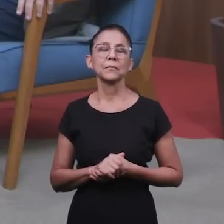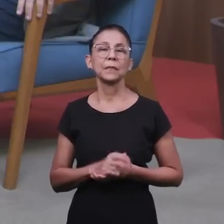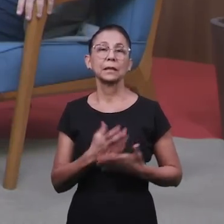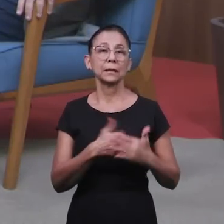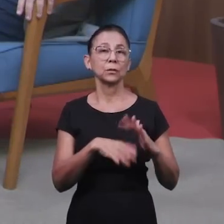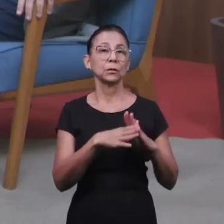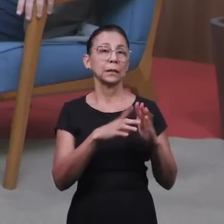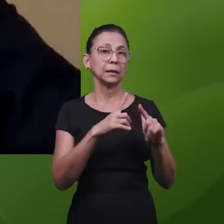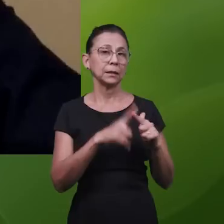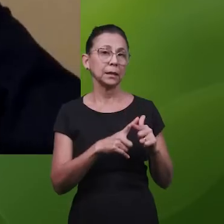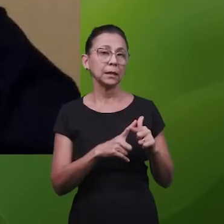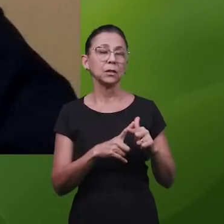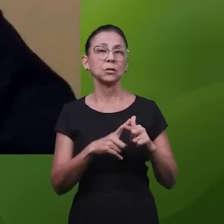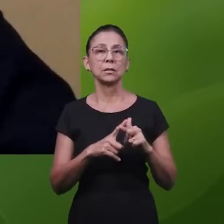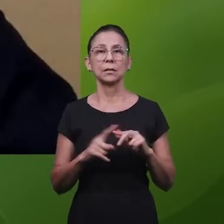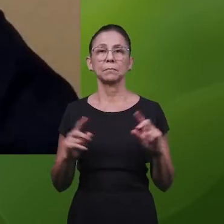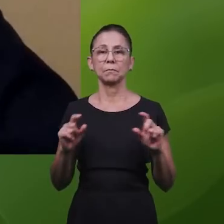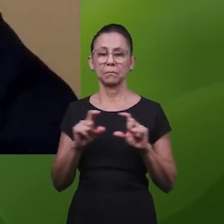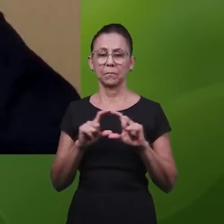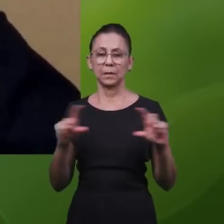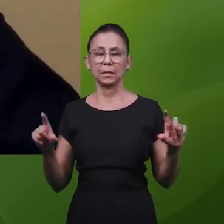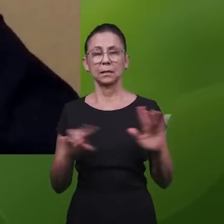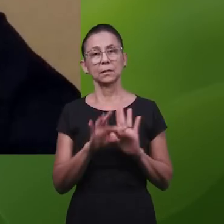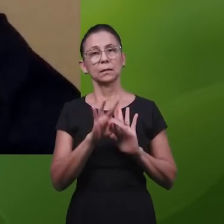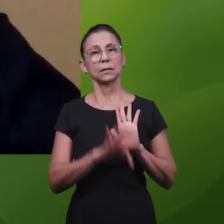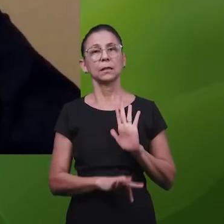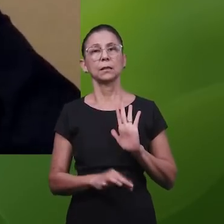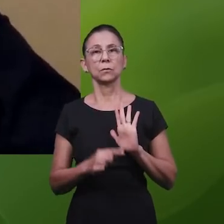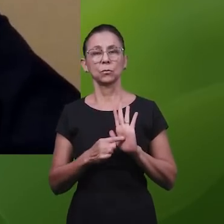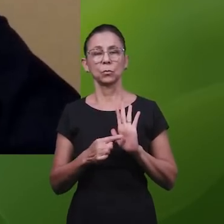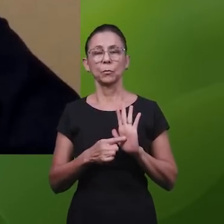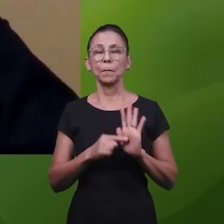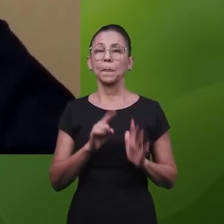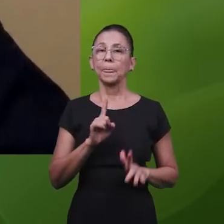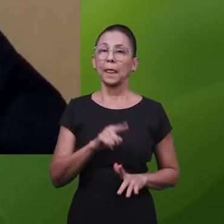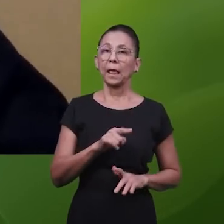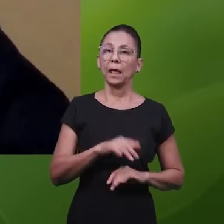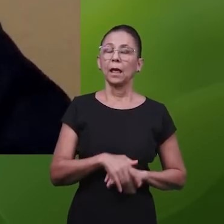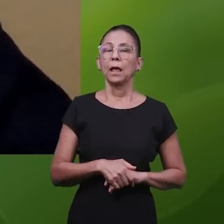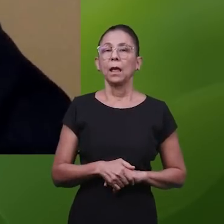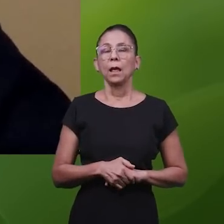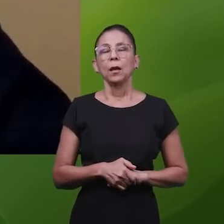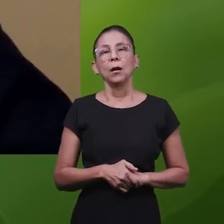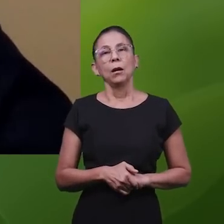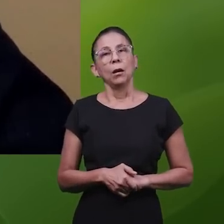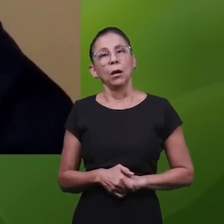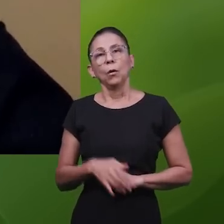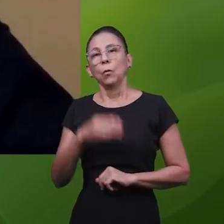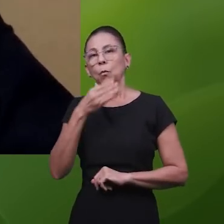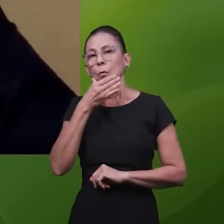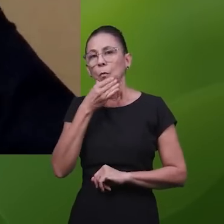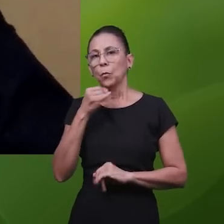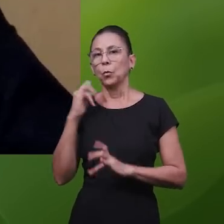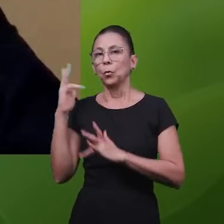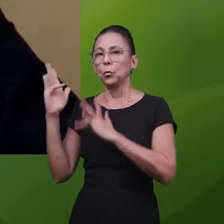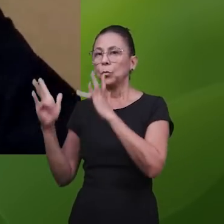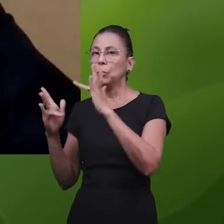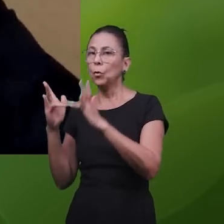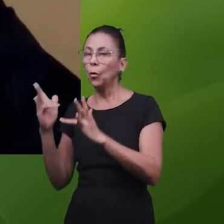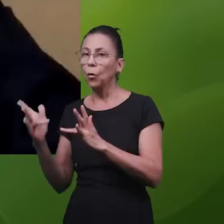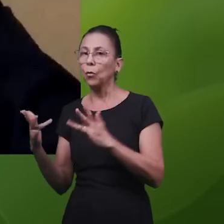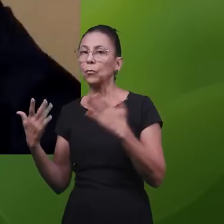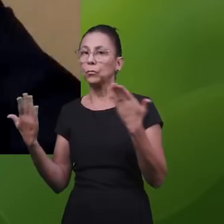Essa expressão é dita pelo noivo, ou seja, profeticamente, é o